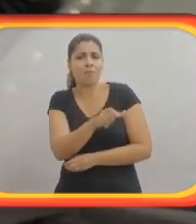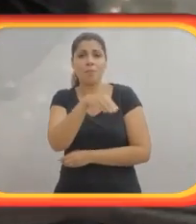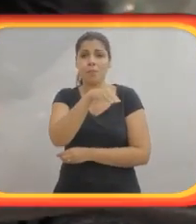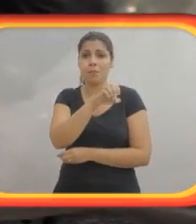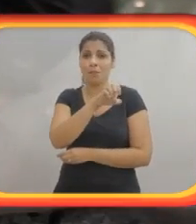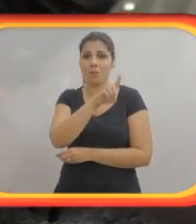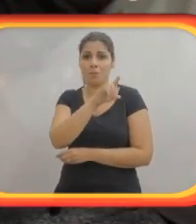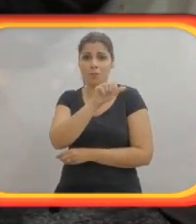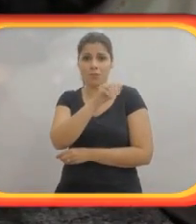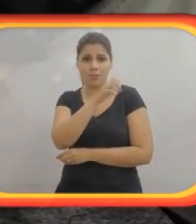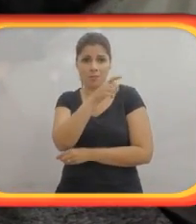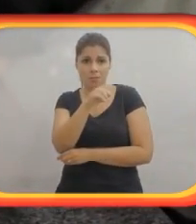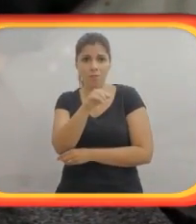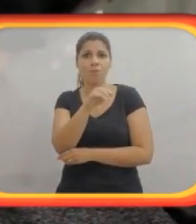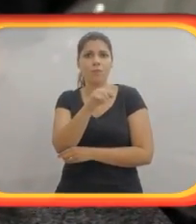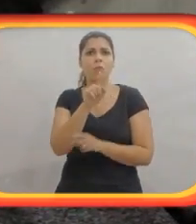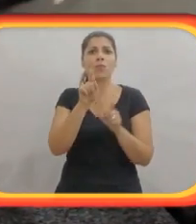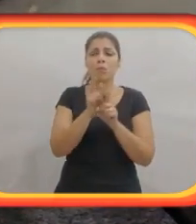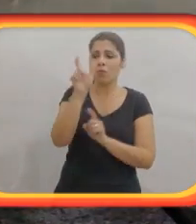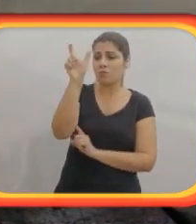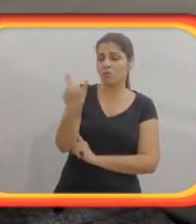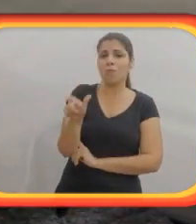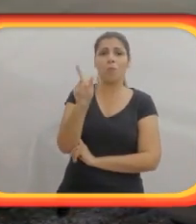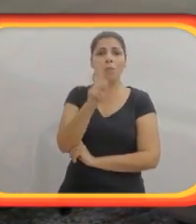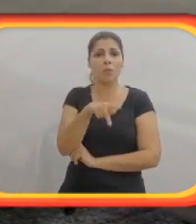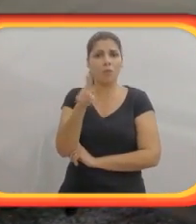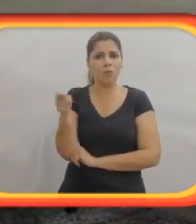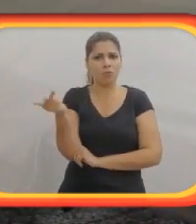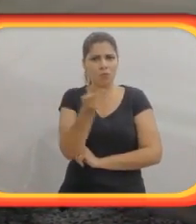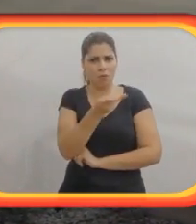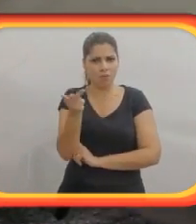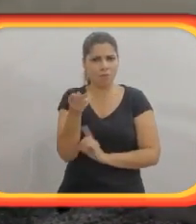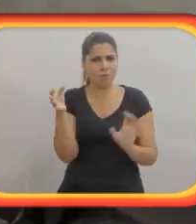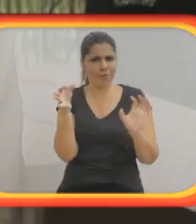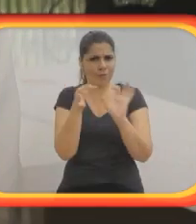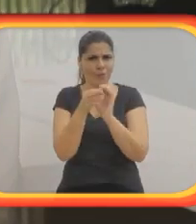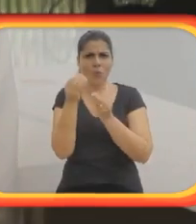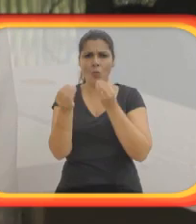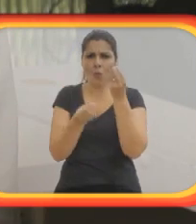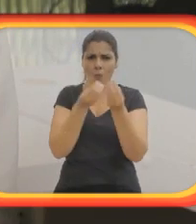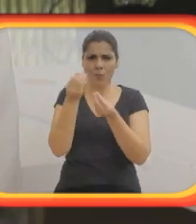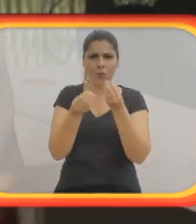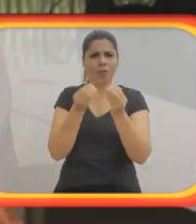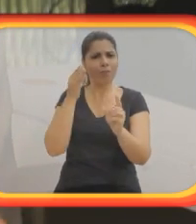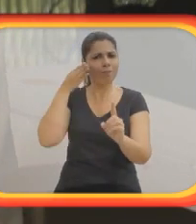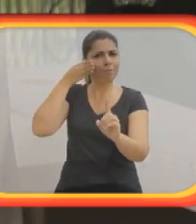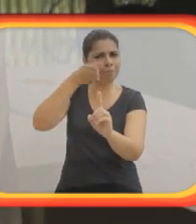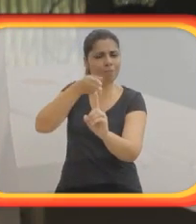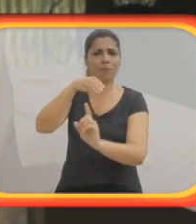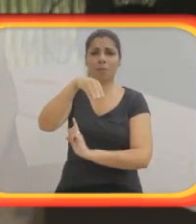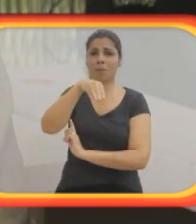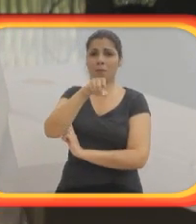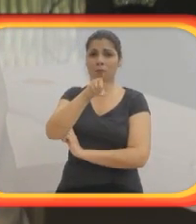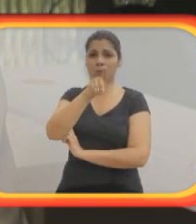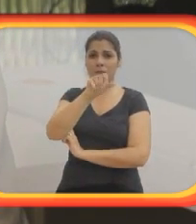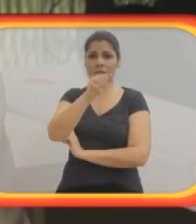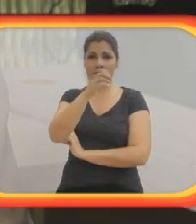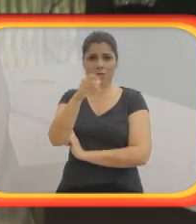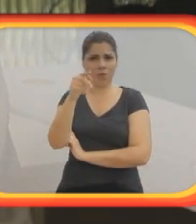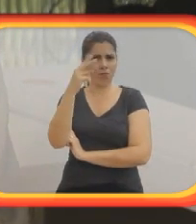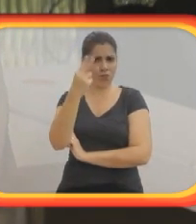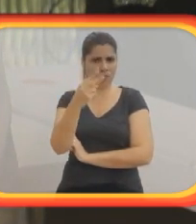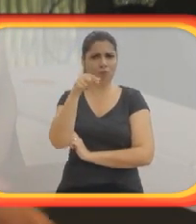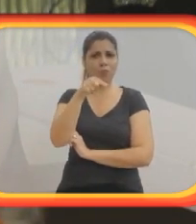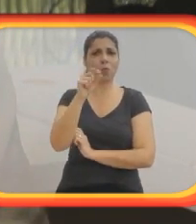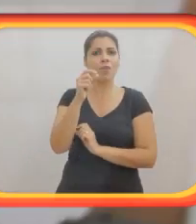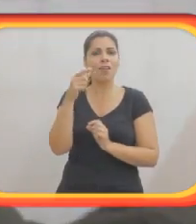tradicional que é o detentor do conhecimento. Então, a mediação a gente entende como mediação